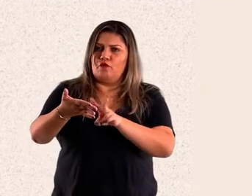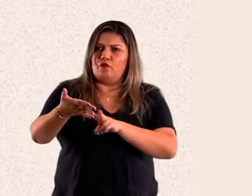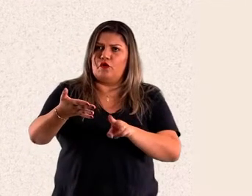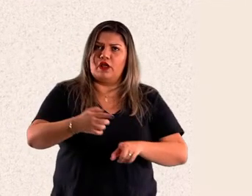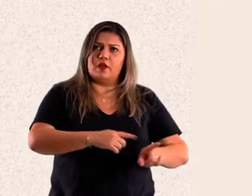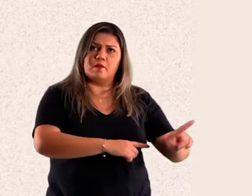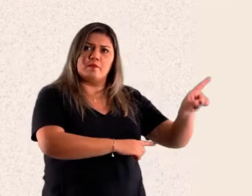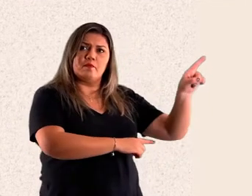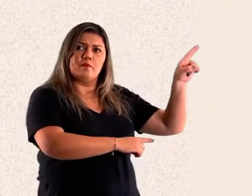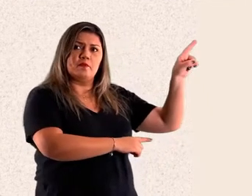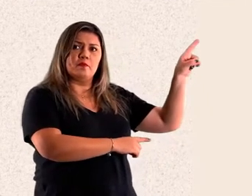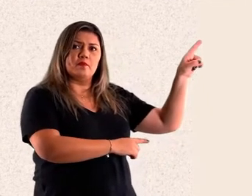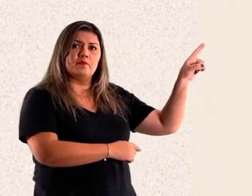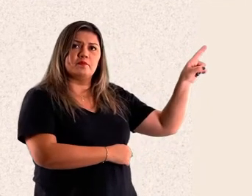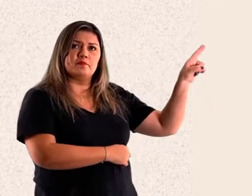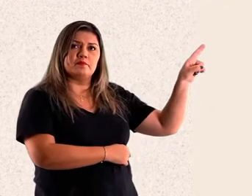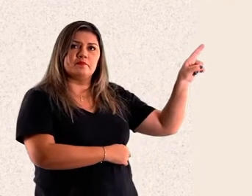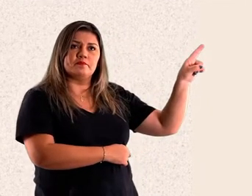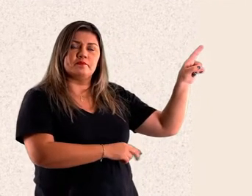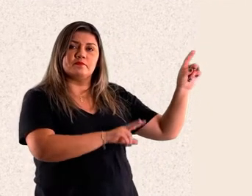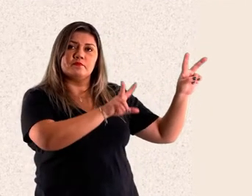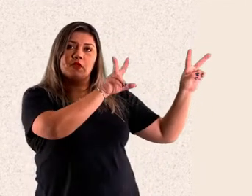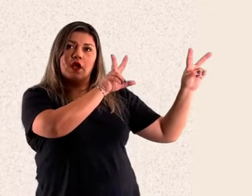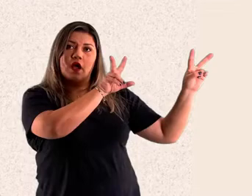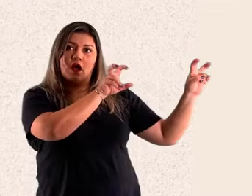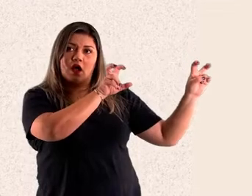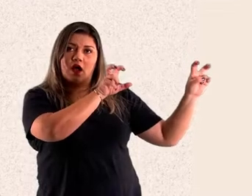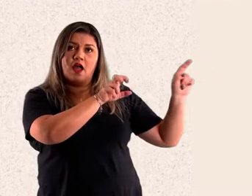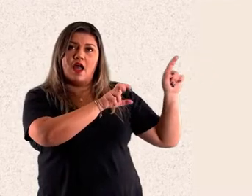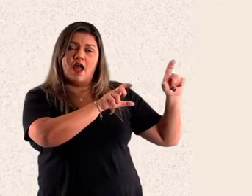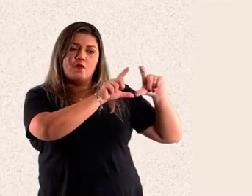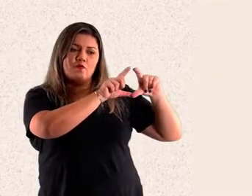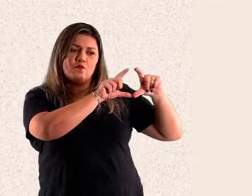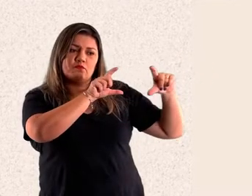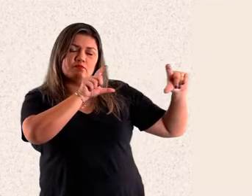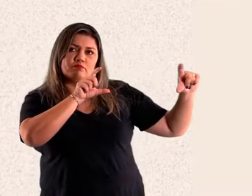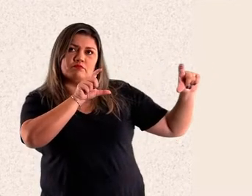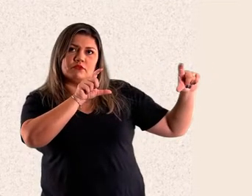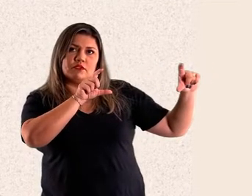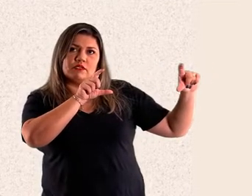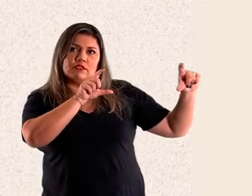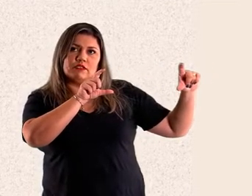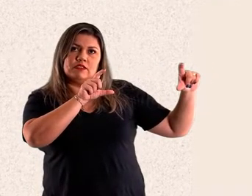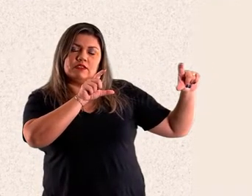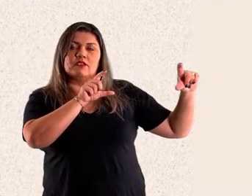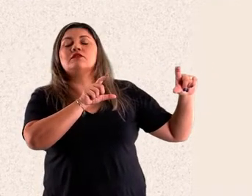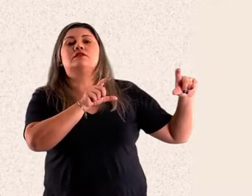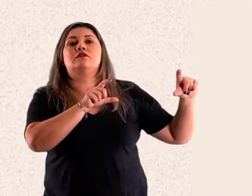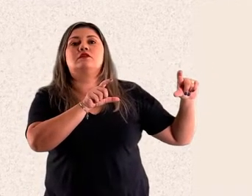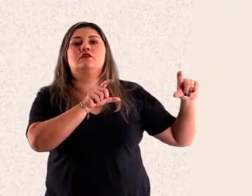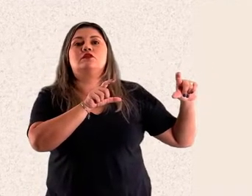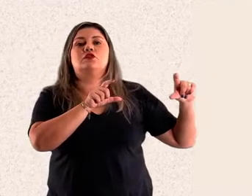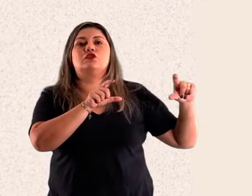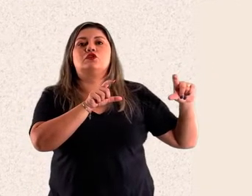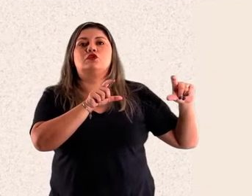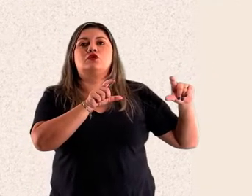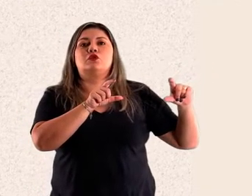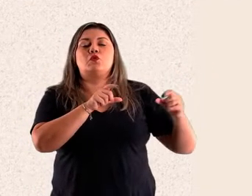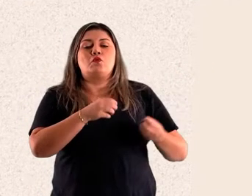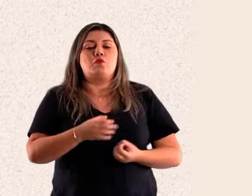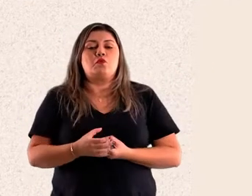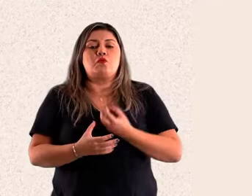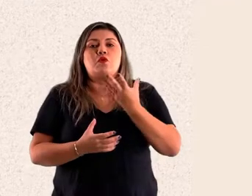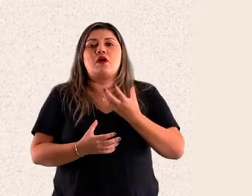centrado no slide mas é essa é um trecho e John poema que